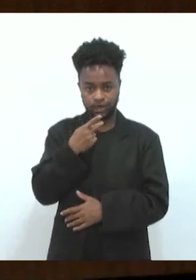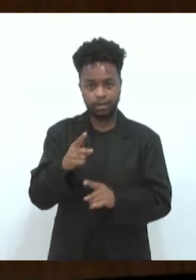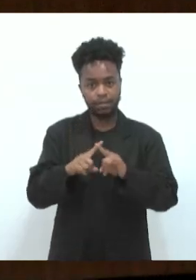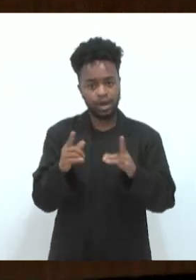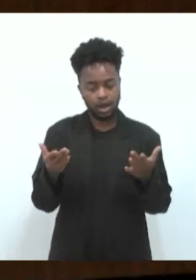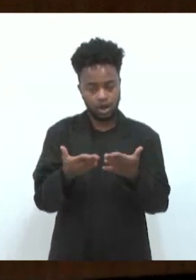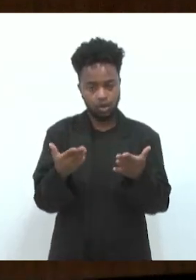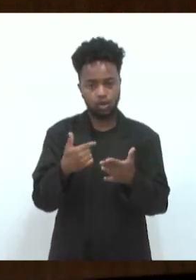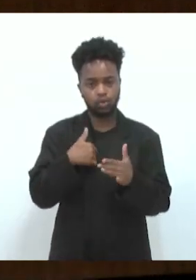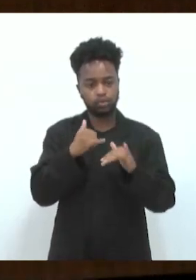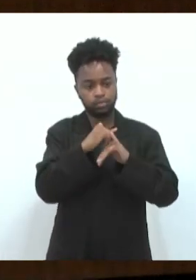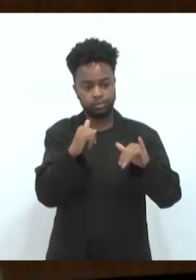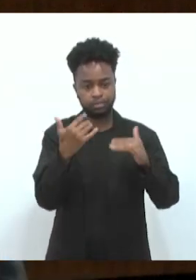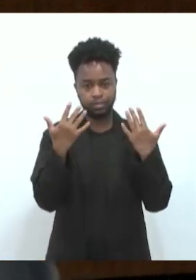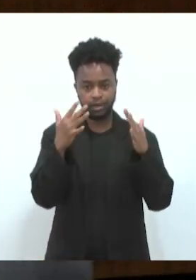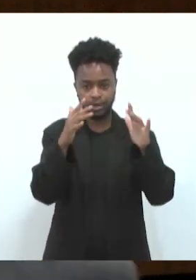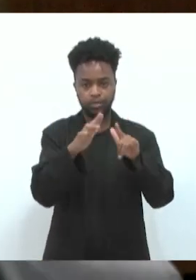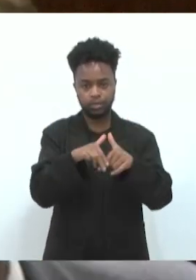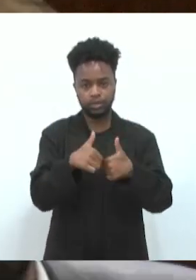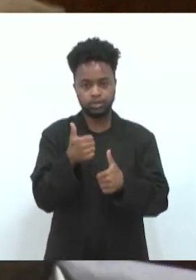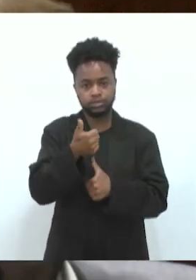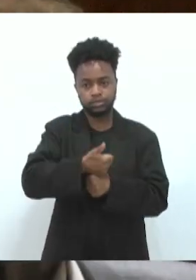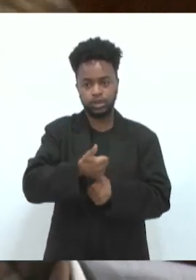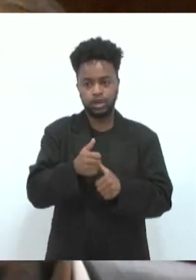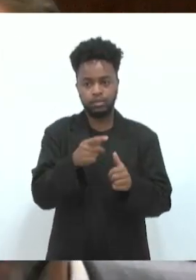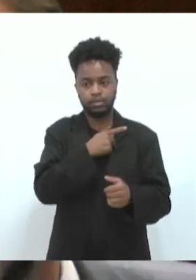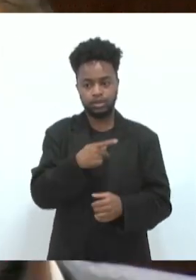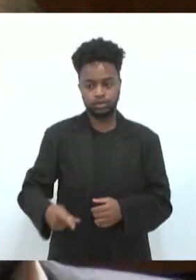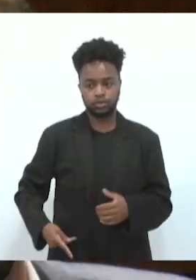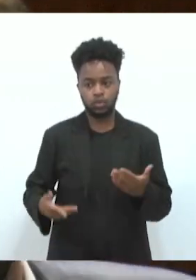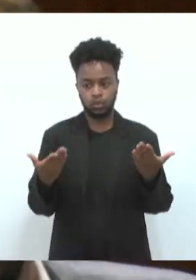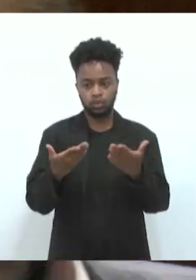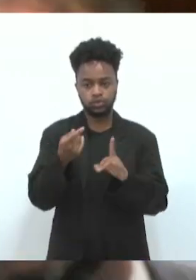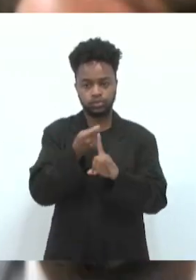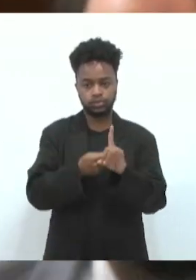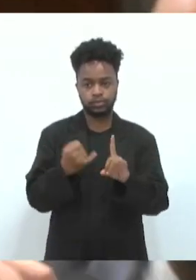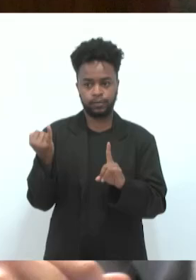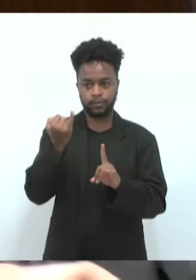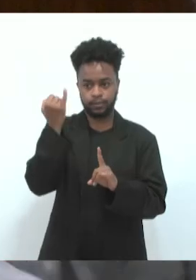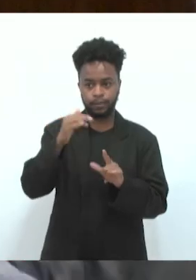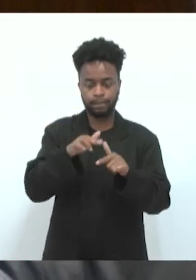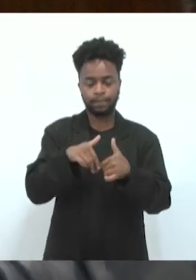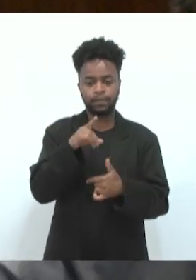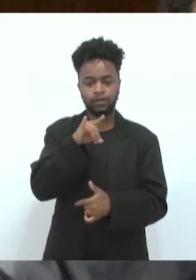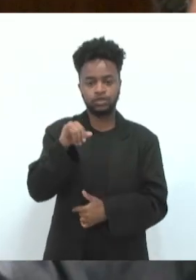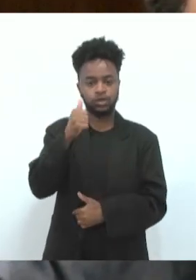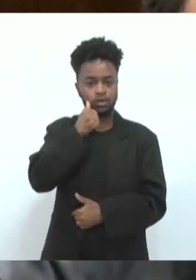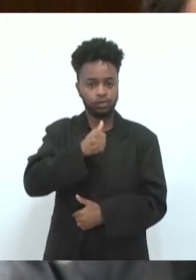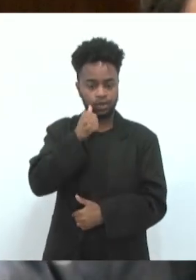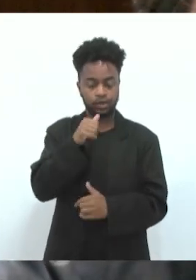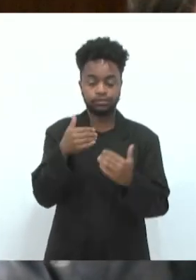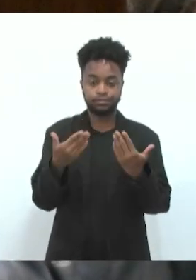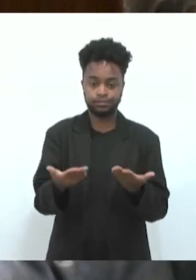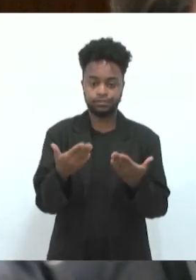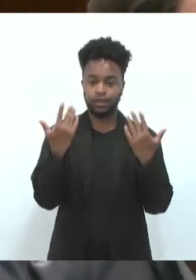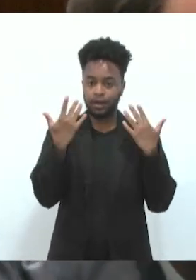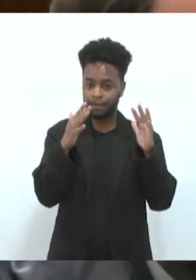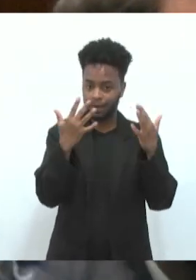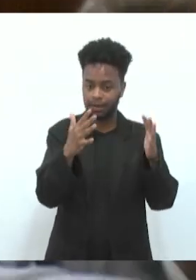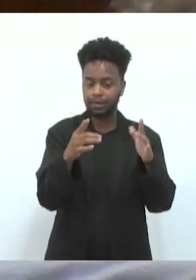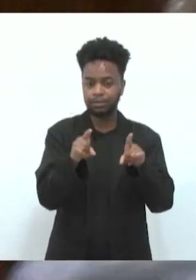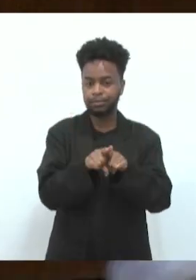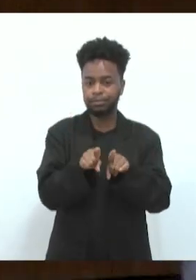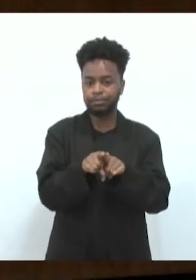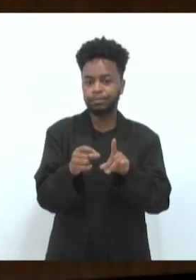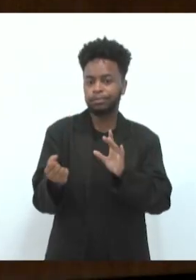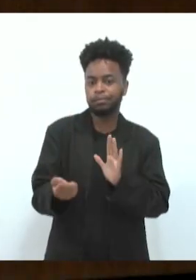pela presidência que ocupa neste momento, por esse mês tão importante, pelo Dia das Mulheres. Portanto, parabéns, isso é histórico